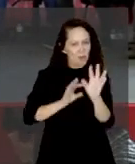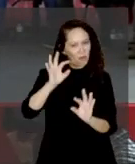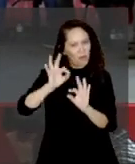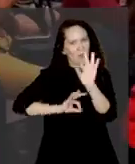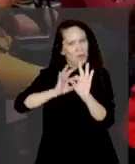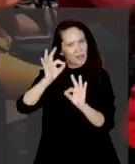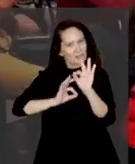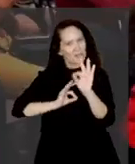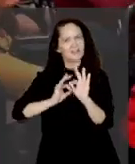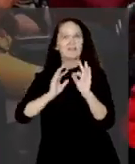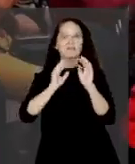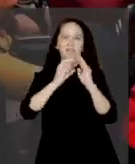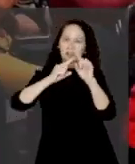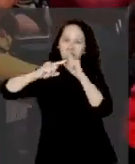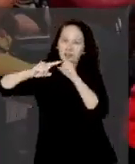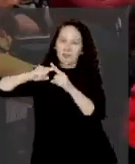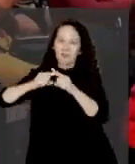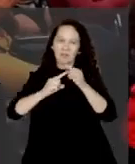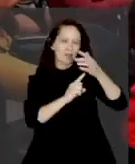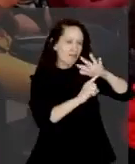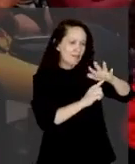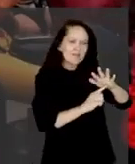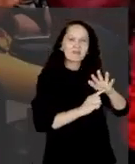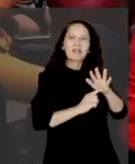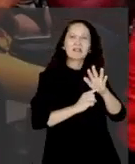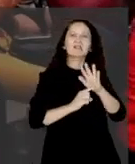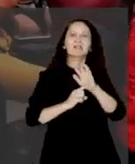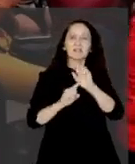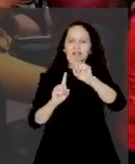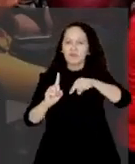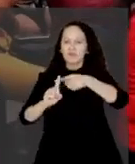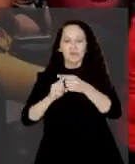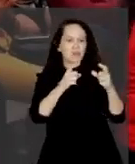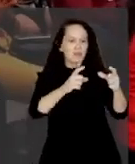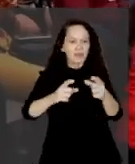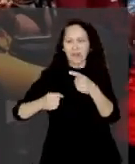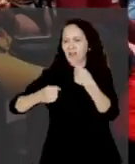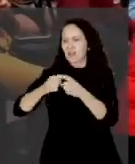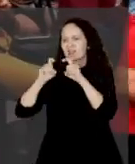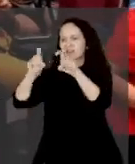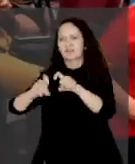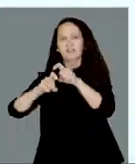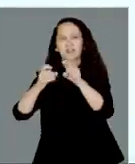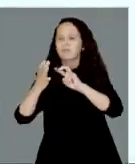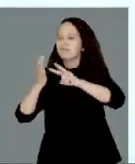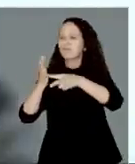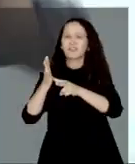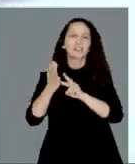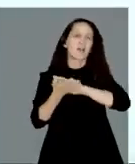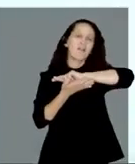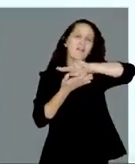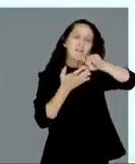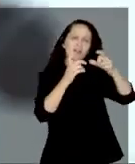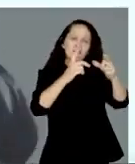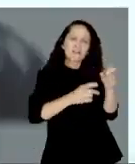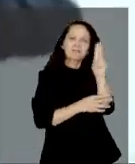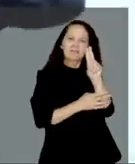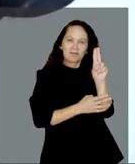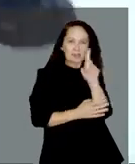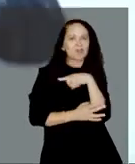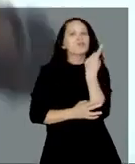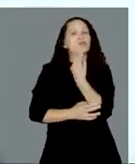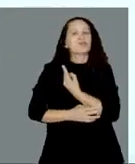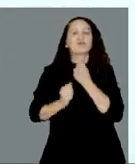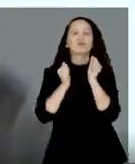religioso, derrotar a violência do Estado. O final do Evangelho não é a cruz. Cabeça